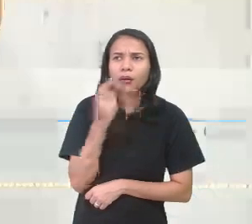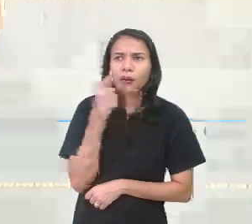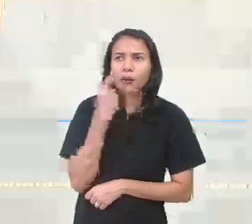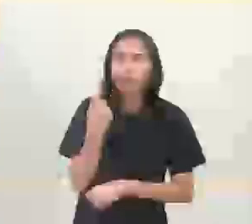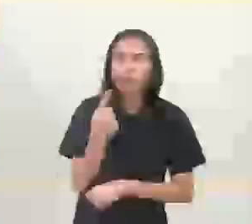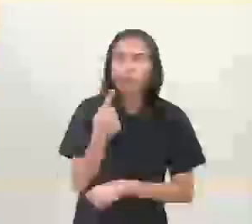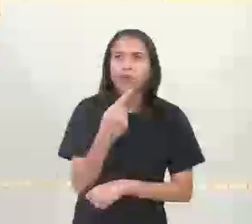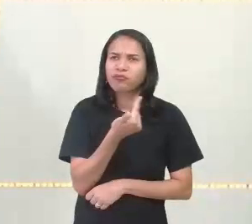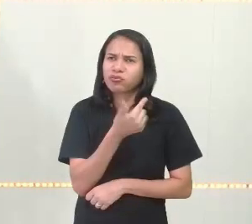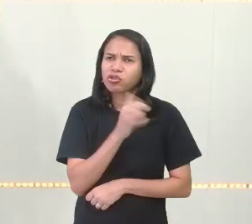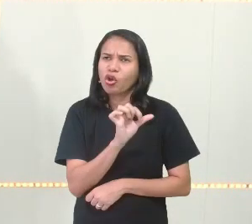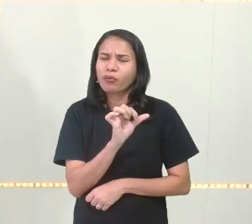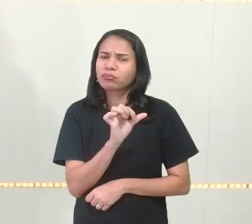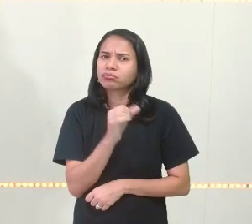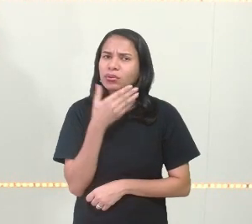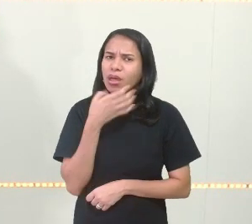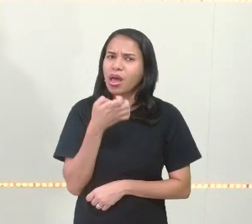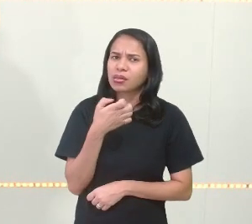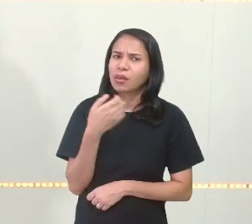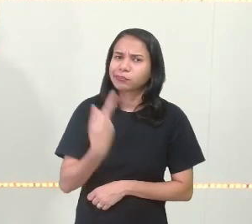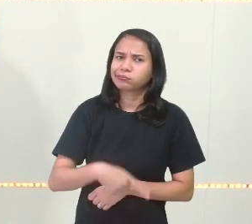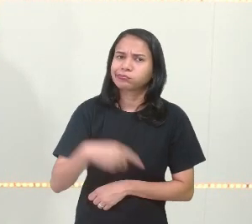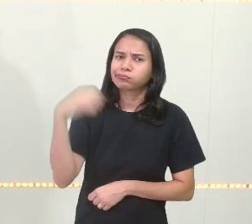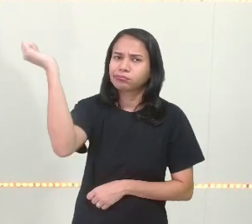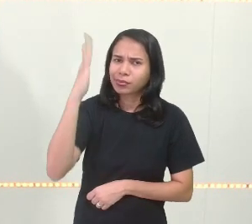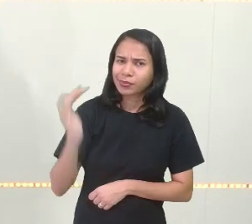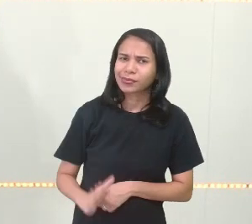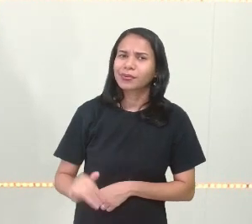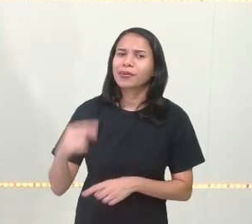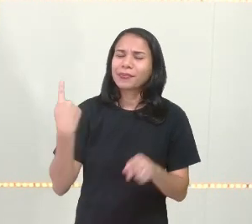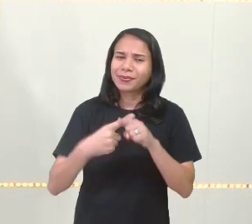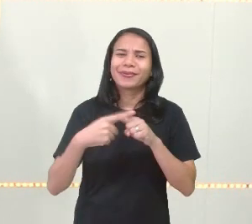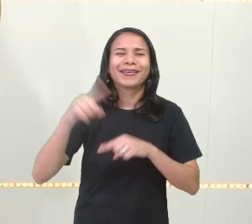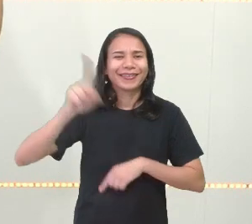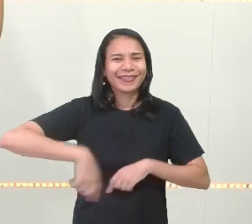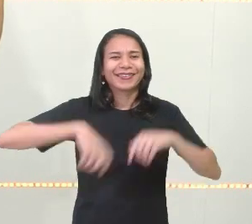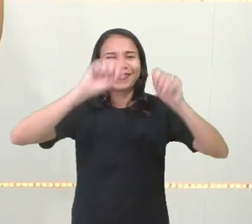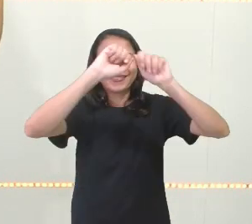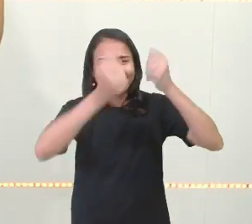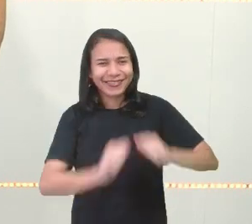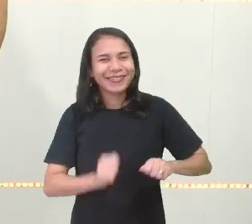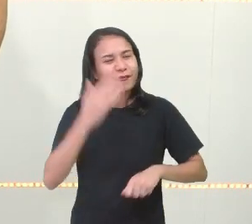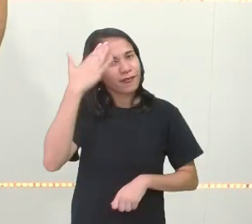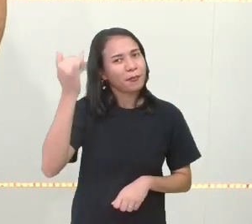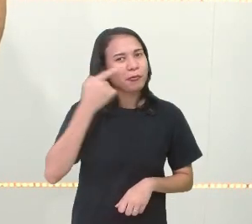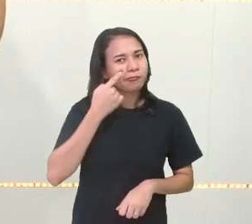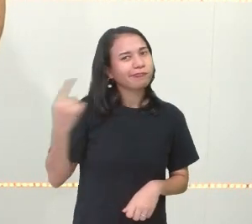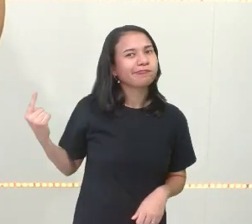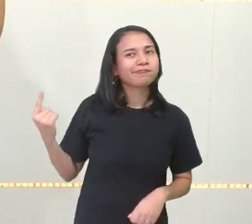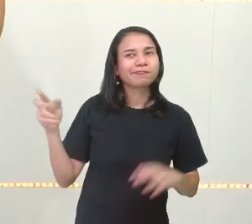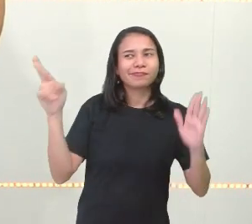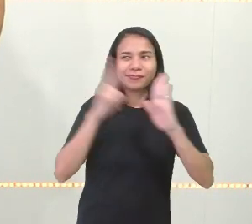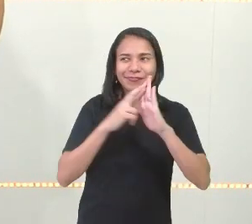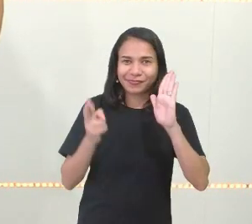29 de dezembro, é uma data importante, né? Para o Brasil, né? Porque já que ele é um grande artista, então fica aí registrado, né?